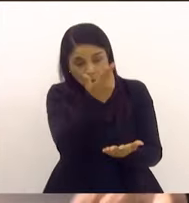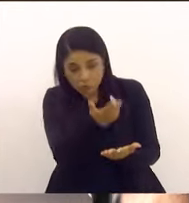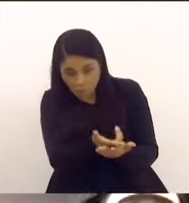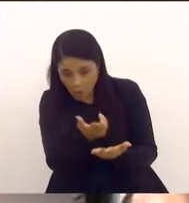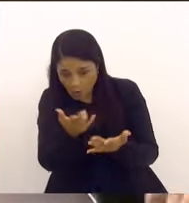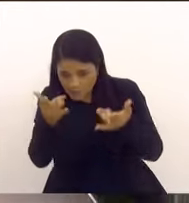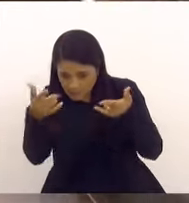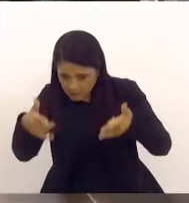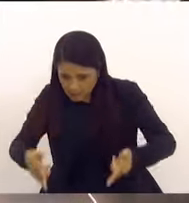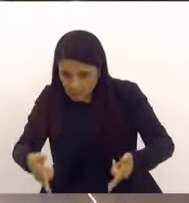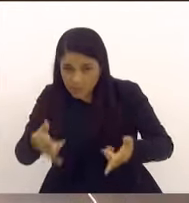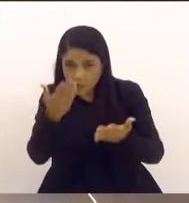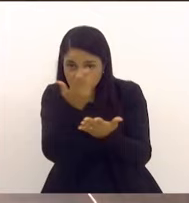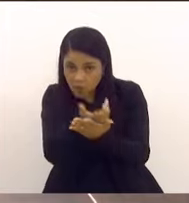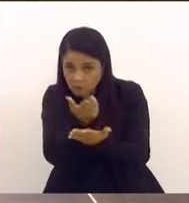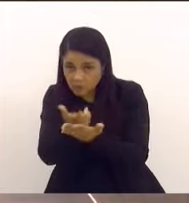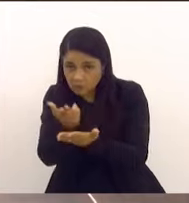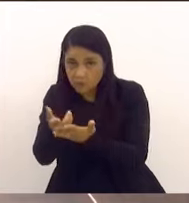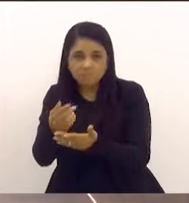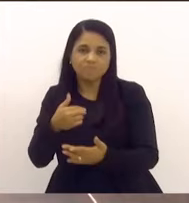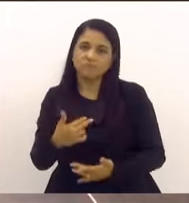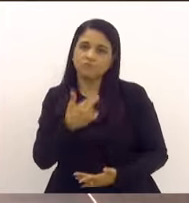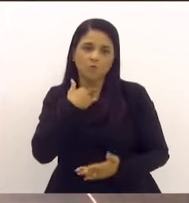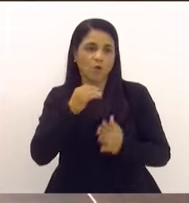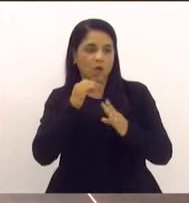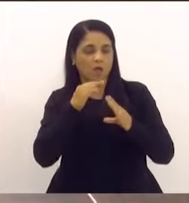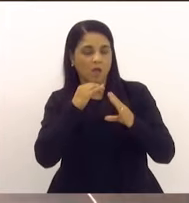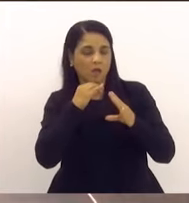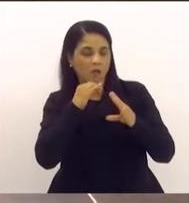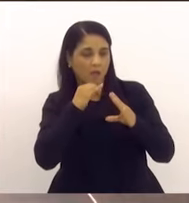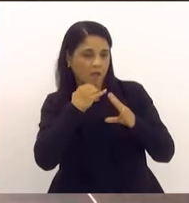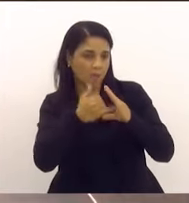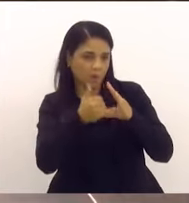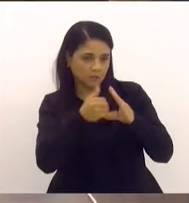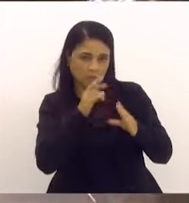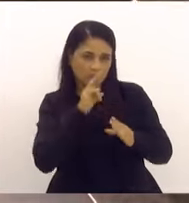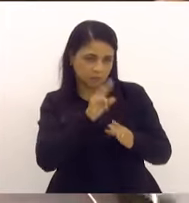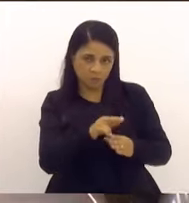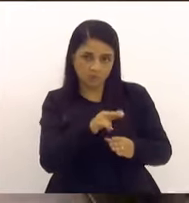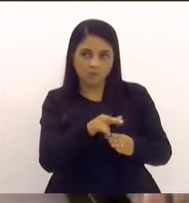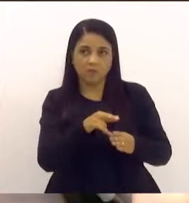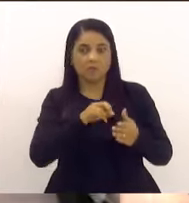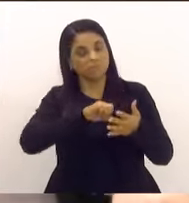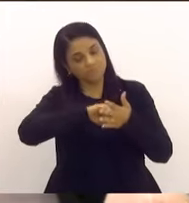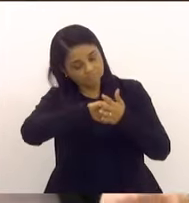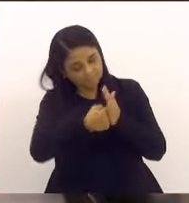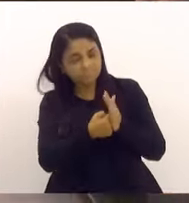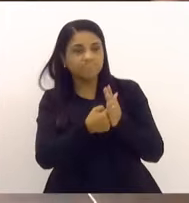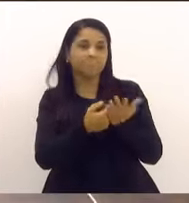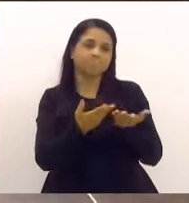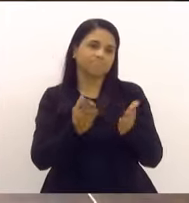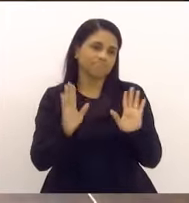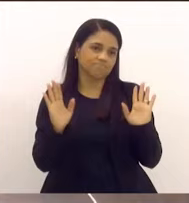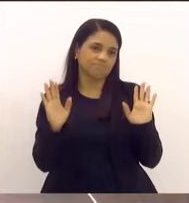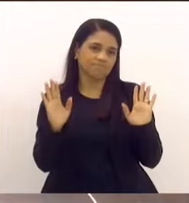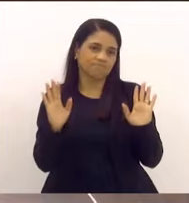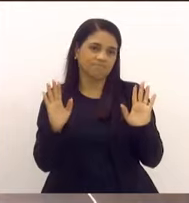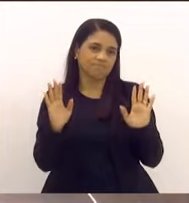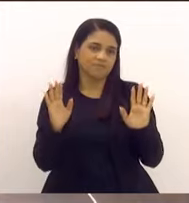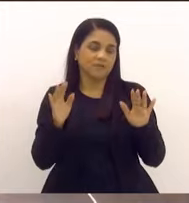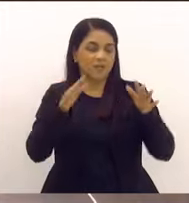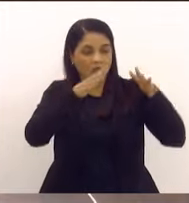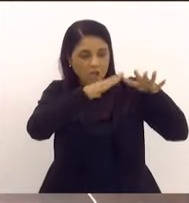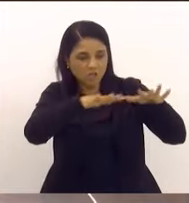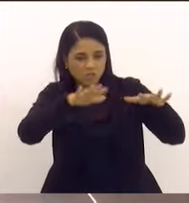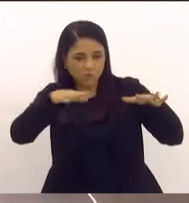não pode responder o WhatsApp. E as mensagens irão entrar com a gente, com ele desligado ou não. Tira as ondas